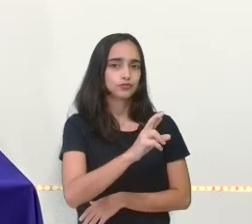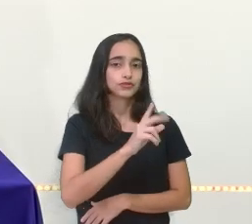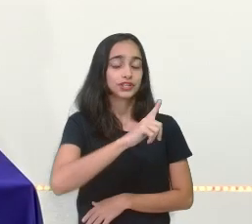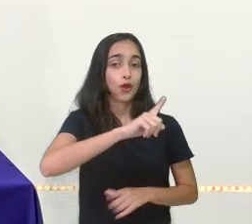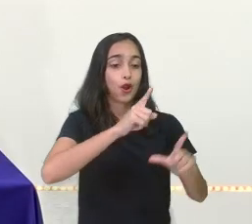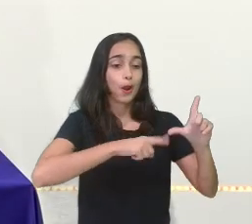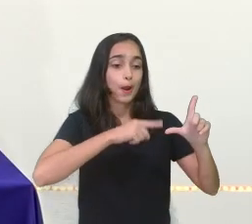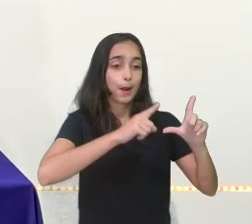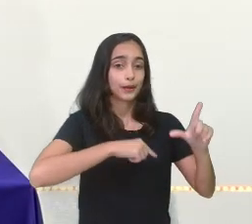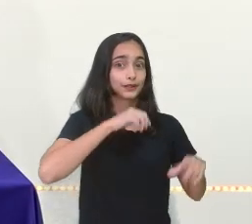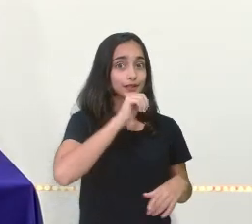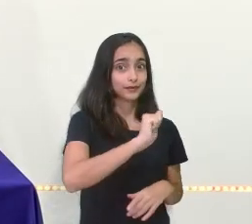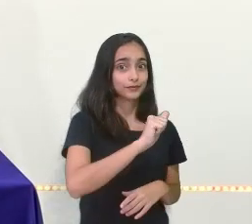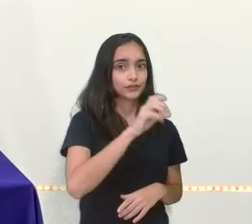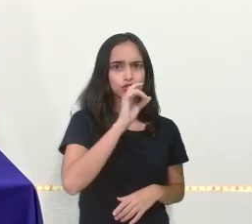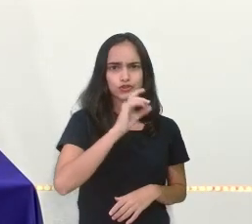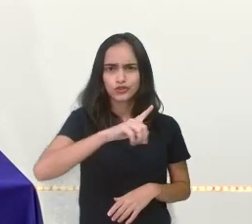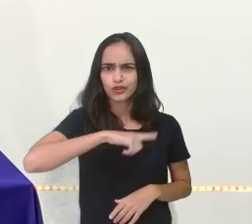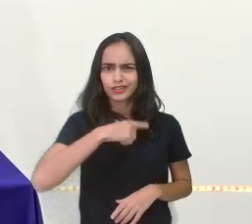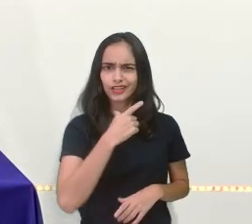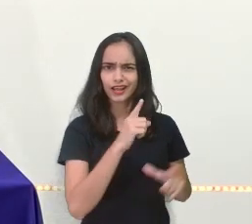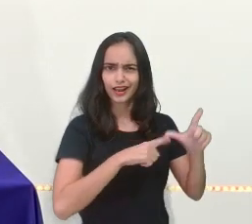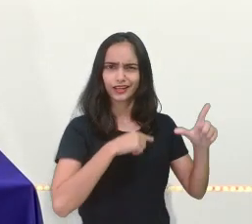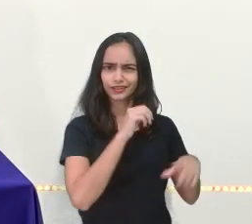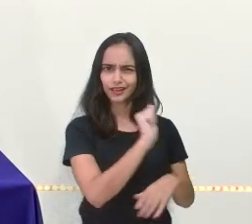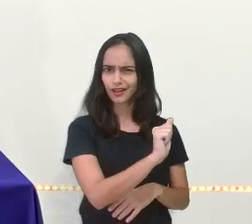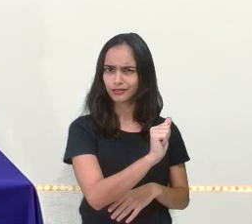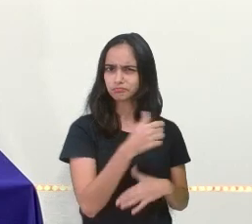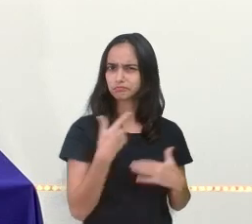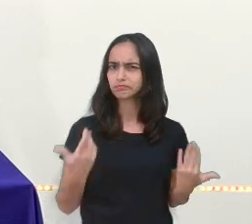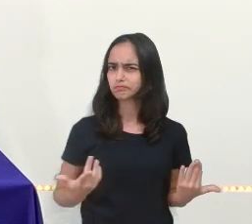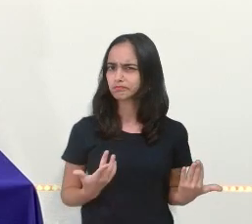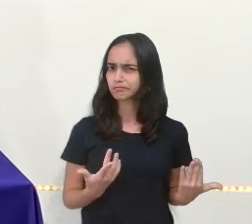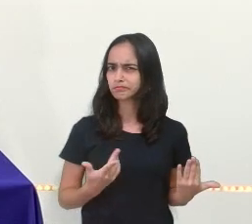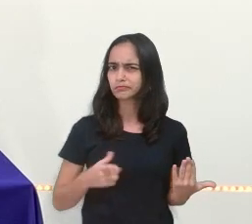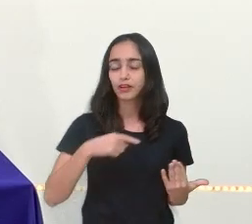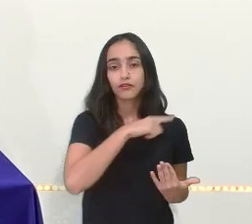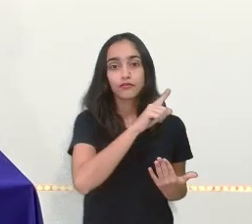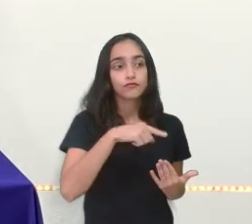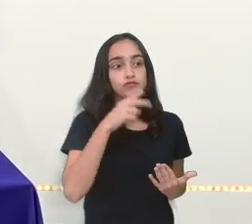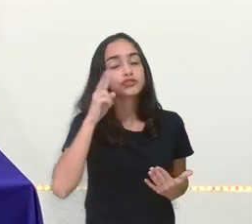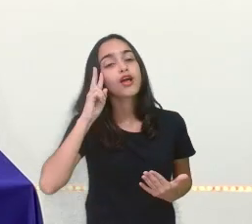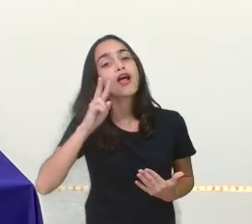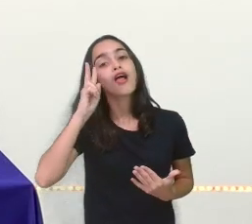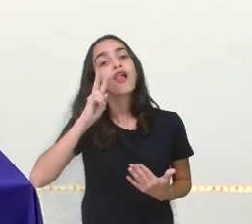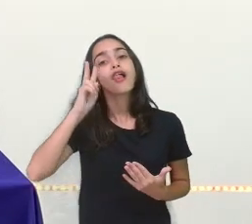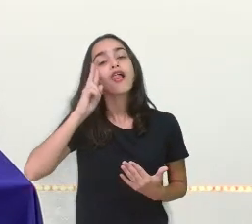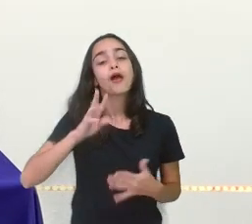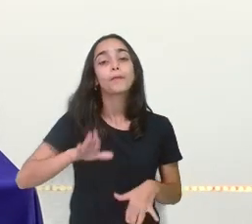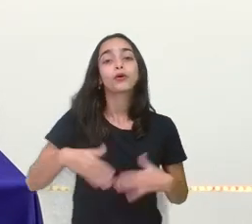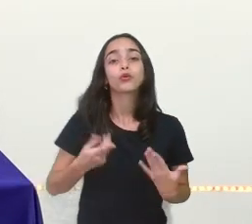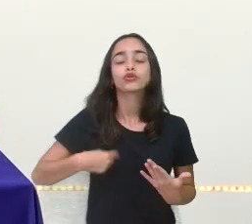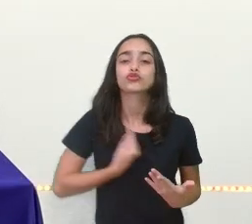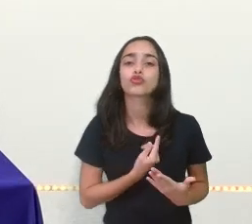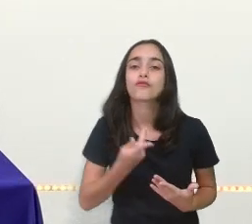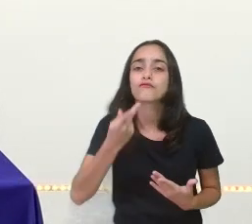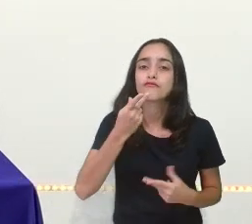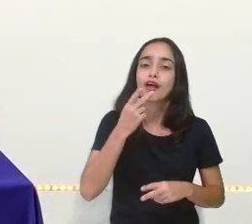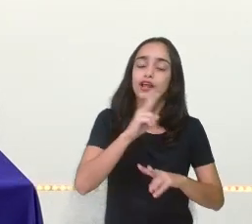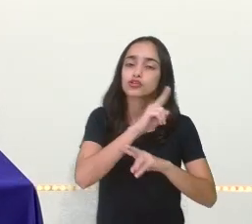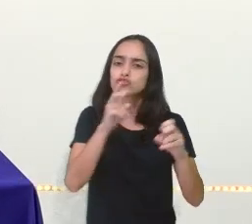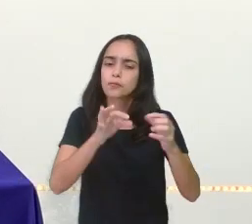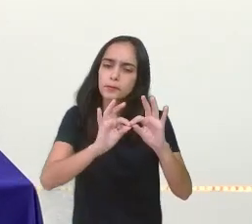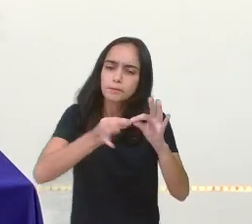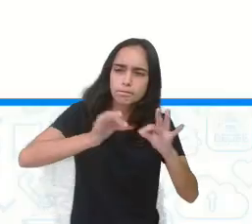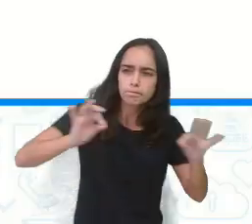Letra A. Só tem a letra A, Lázaro? Lembra aí quando a gente fala de medida, né? O que é que está mais